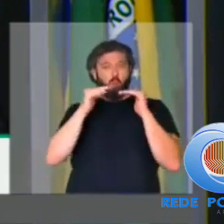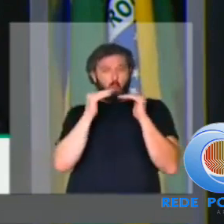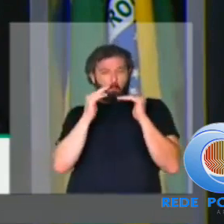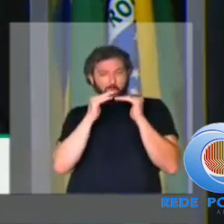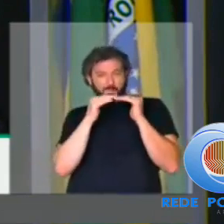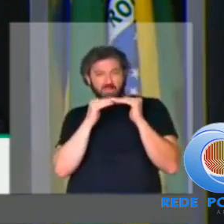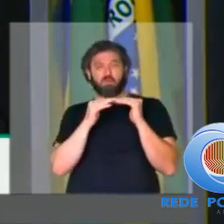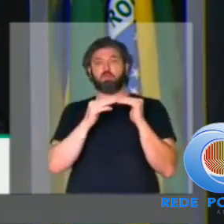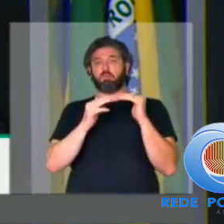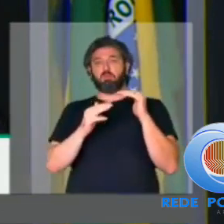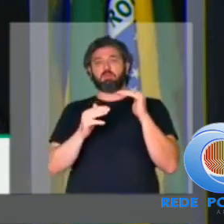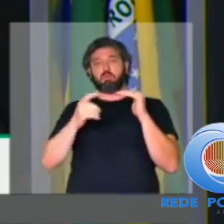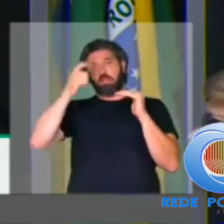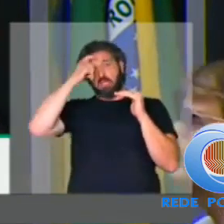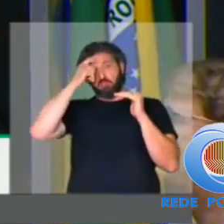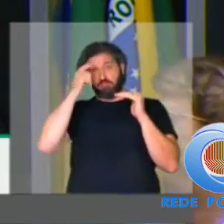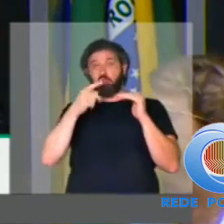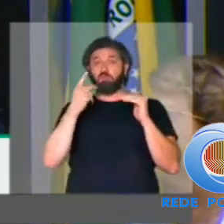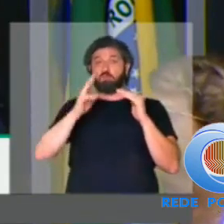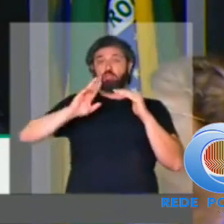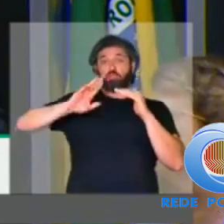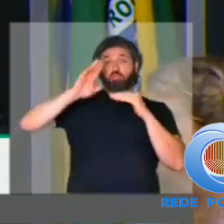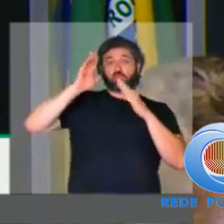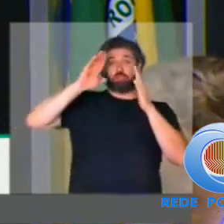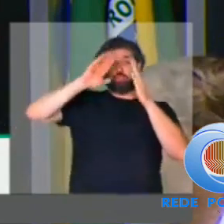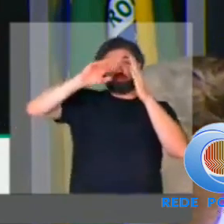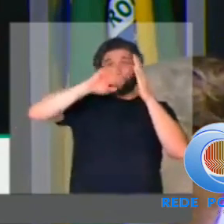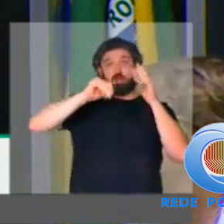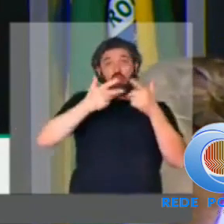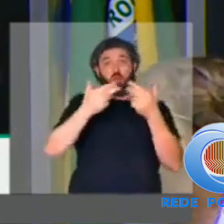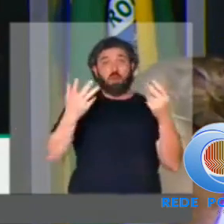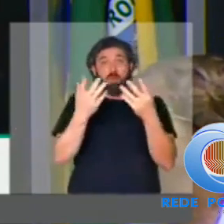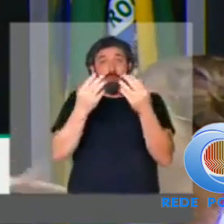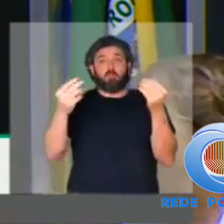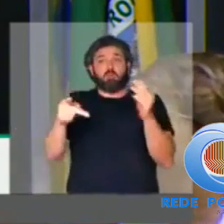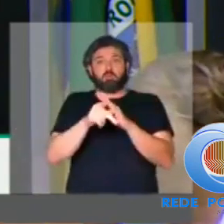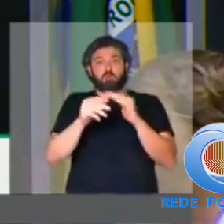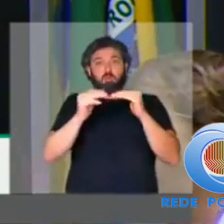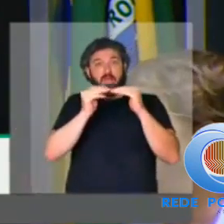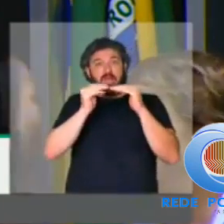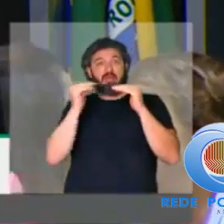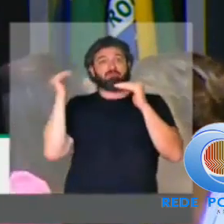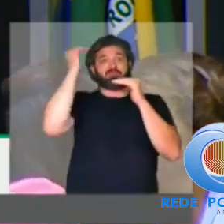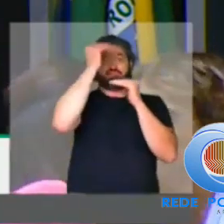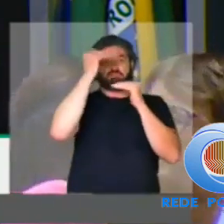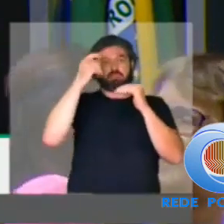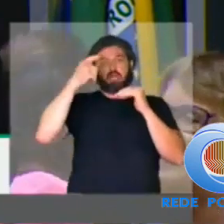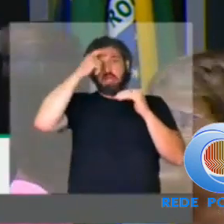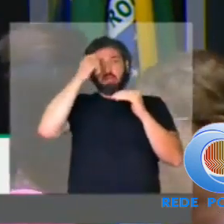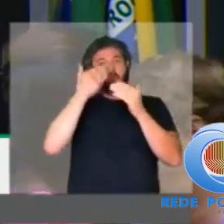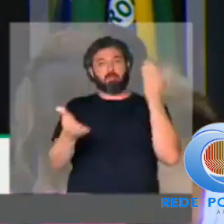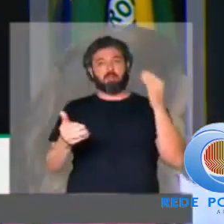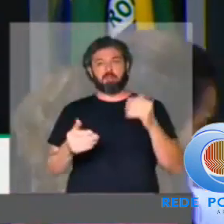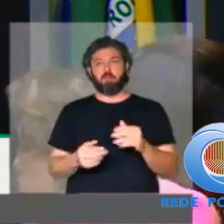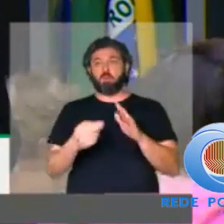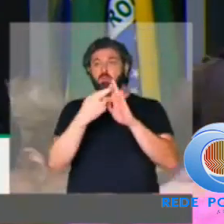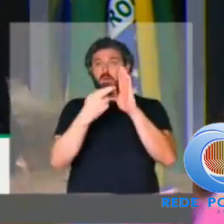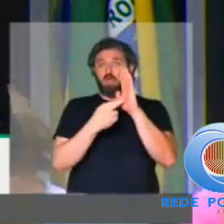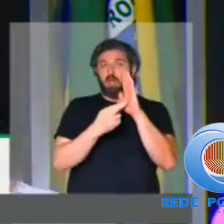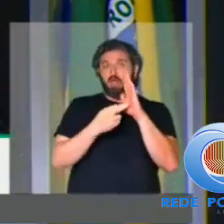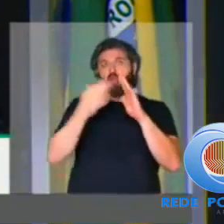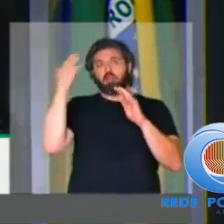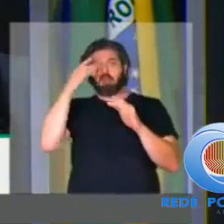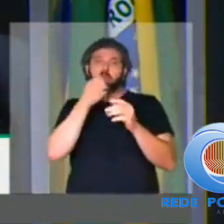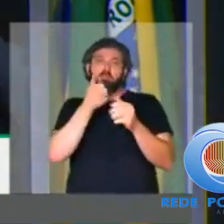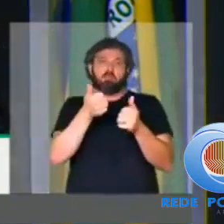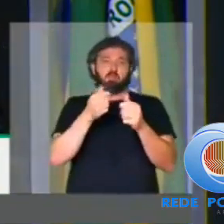e nós estamos falando aqui de eliminar muitas coisas que saíram do razoável. Uma certa regulamentação até dá